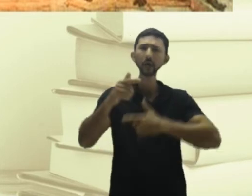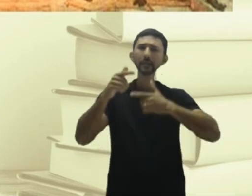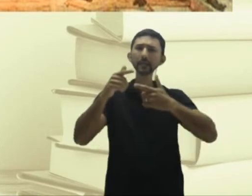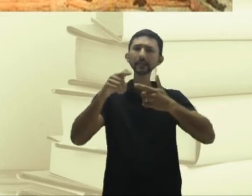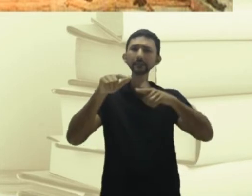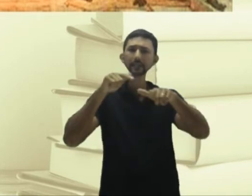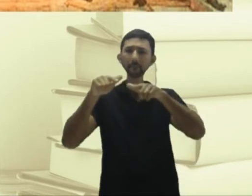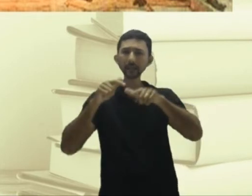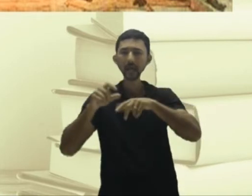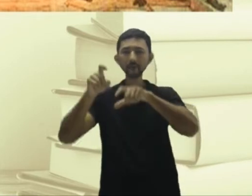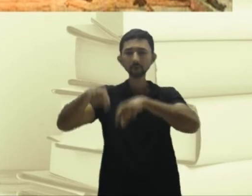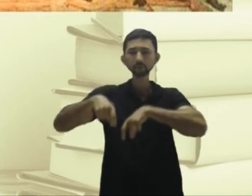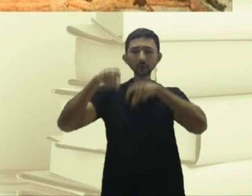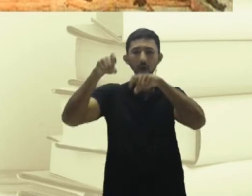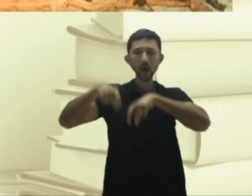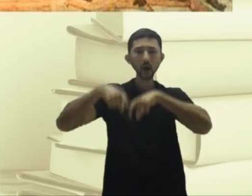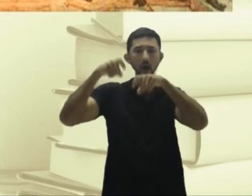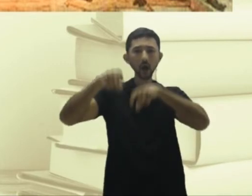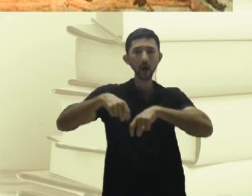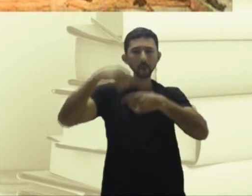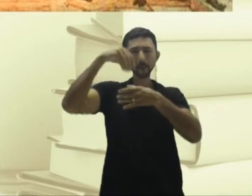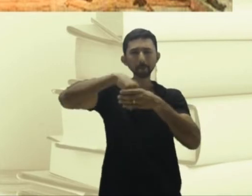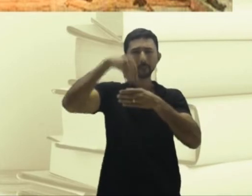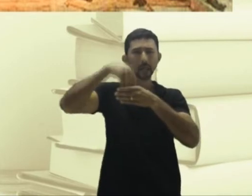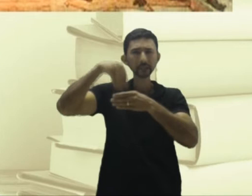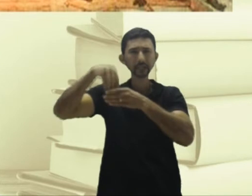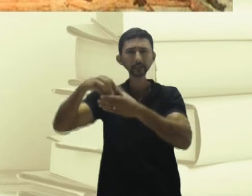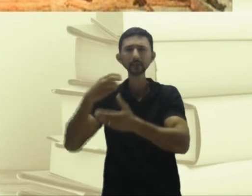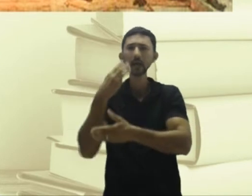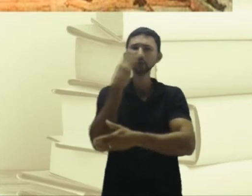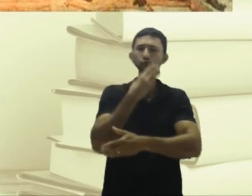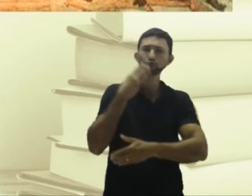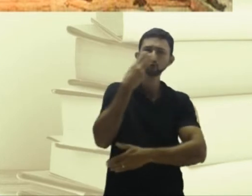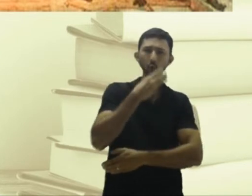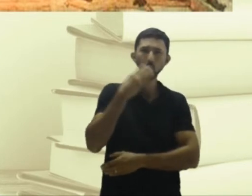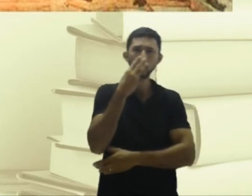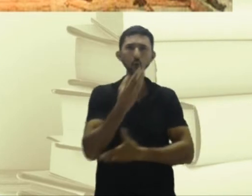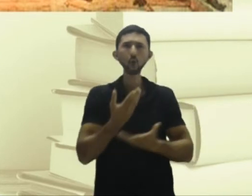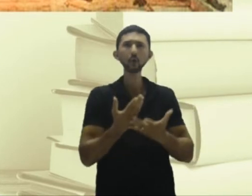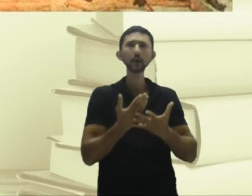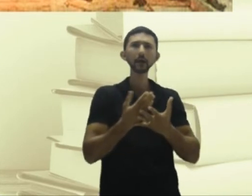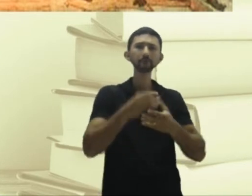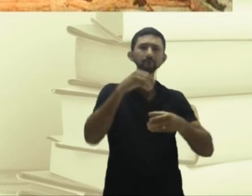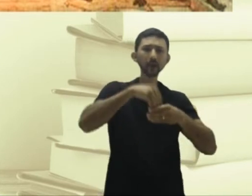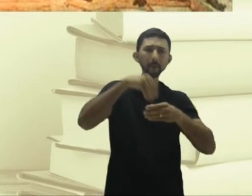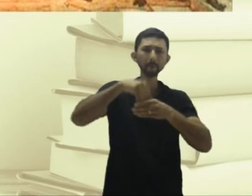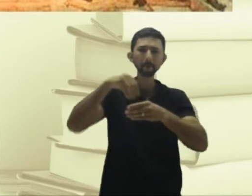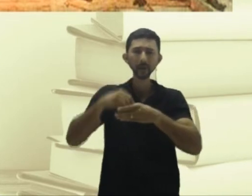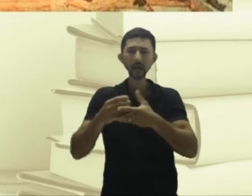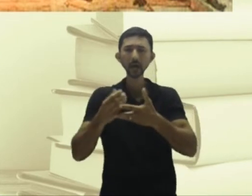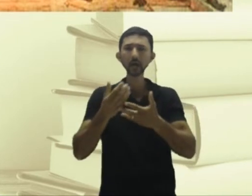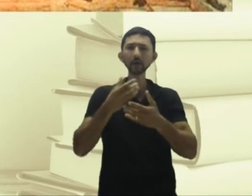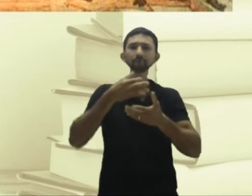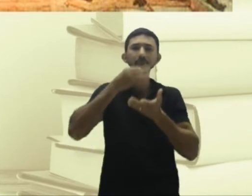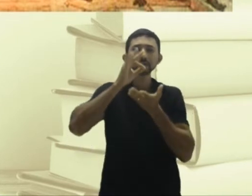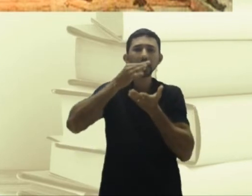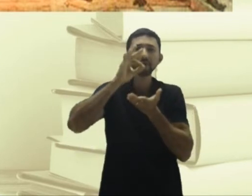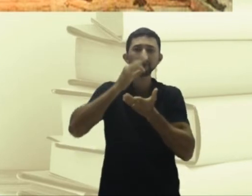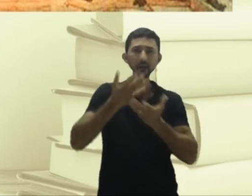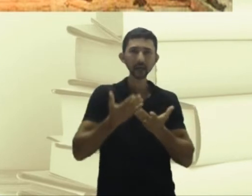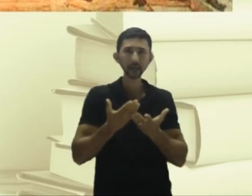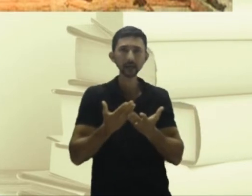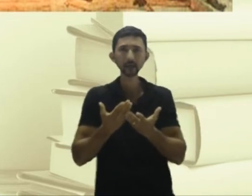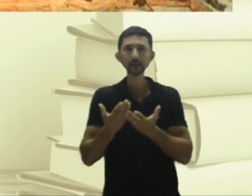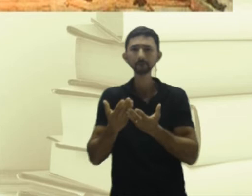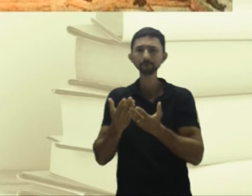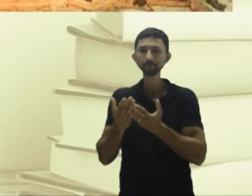trabalhavam no campo, nas lavouras de produção de açúcar, nas lavouras de produção de café. Eram aqueles escravos